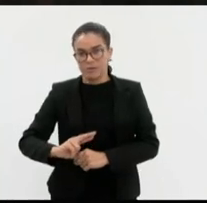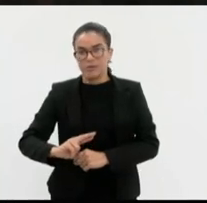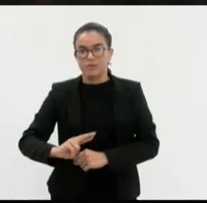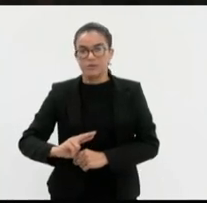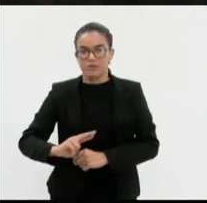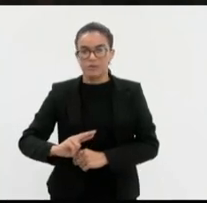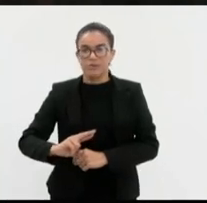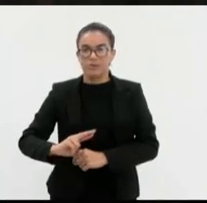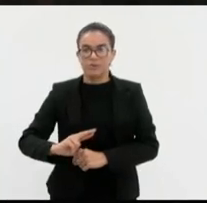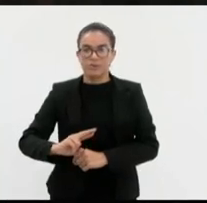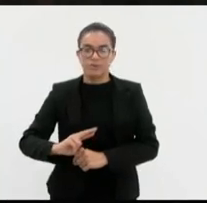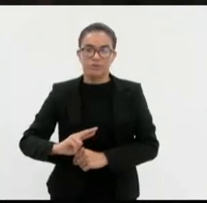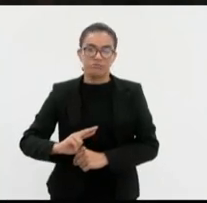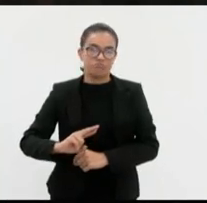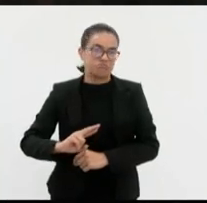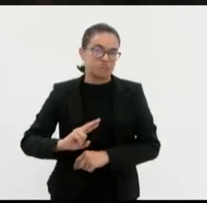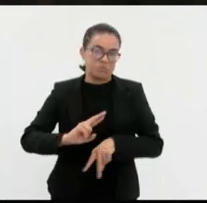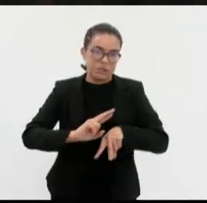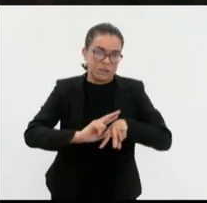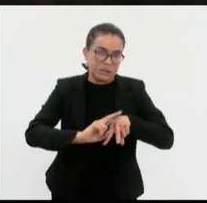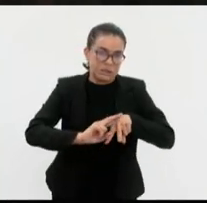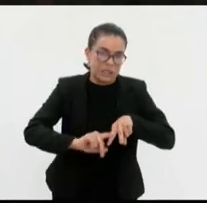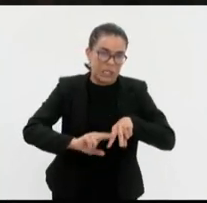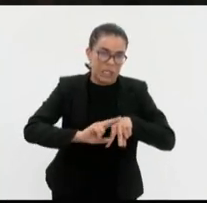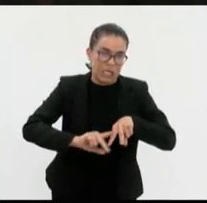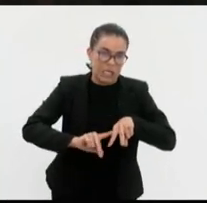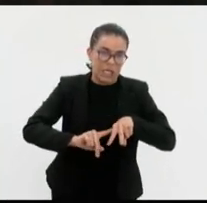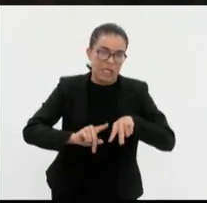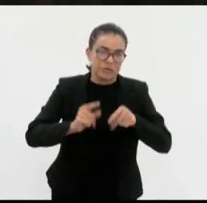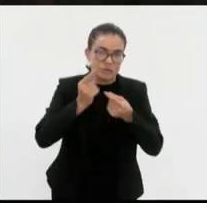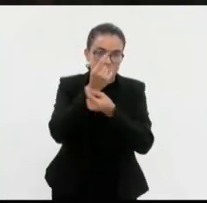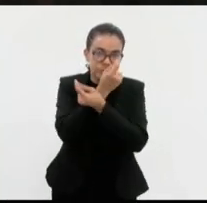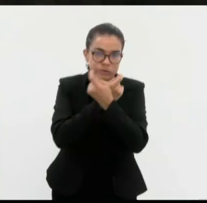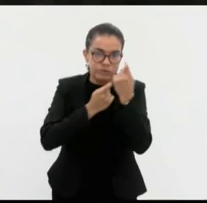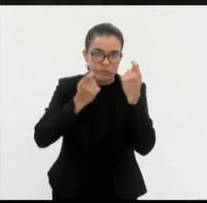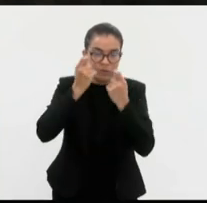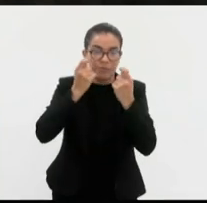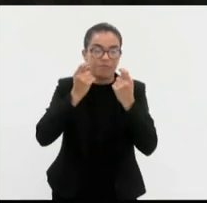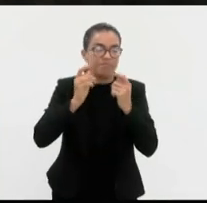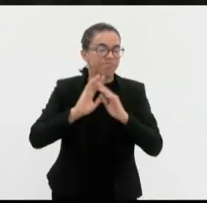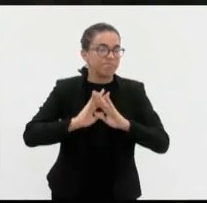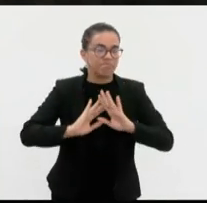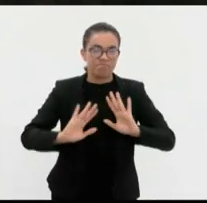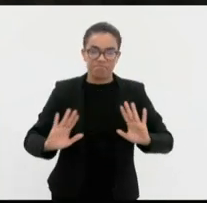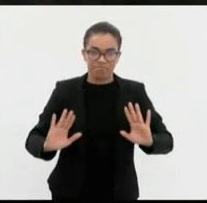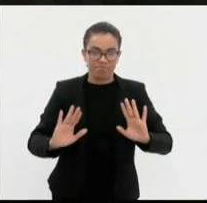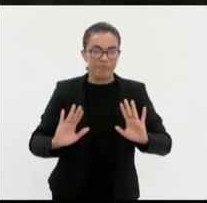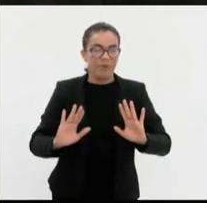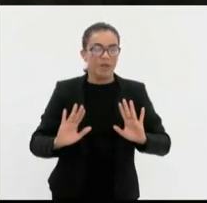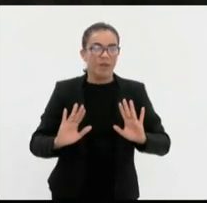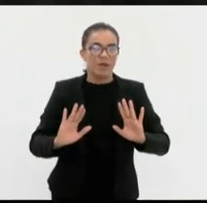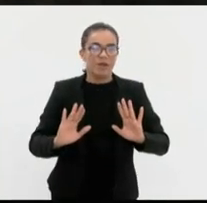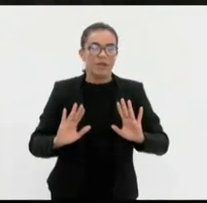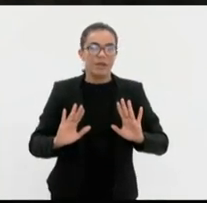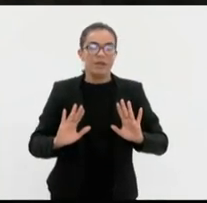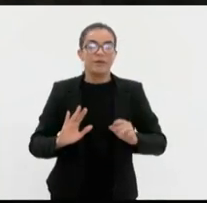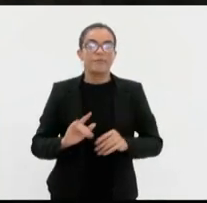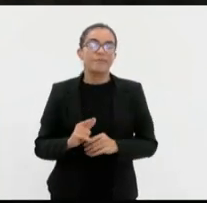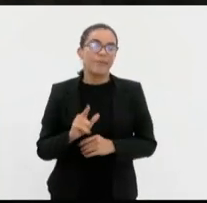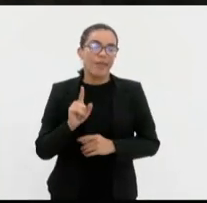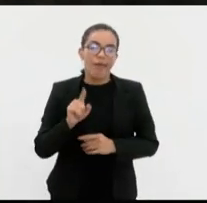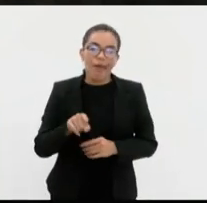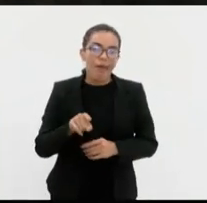relos de sexo enfim qualquer tipo de preconceito preconceito sempre será fruto